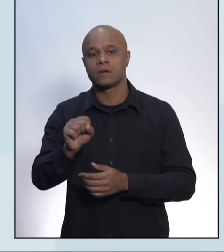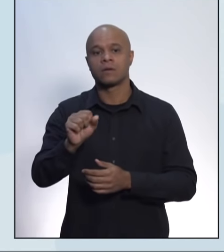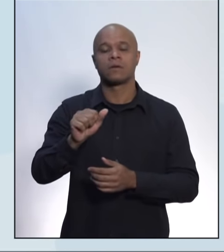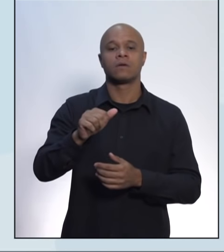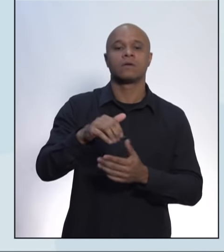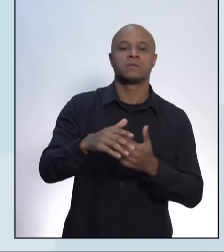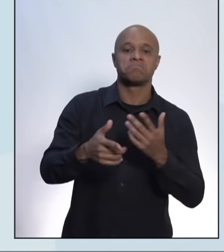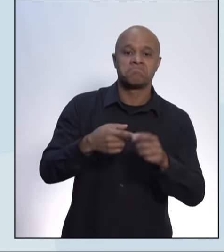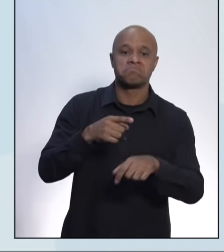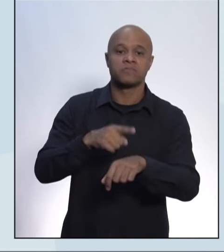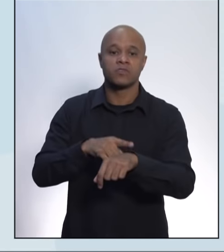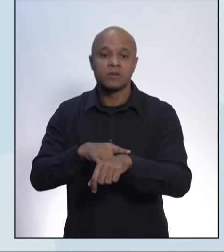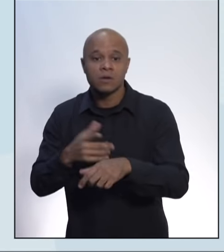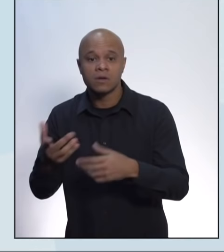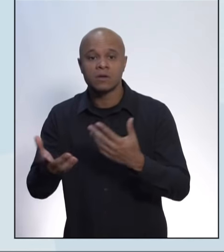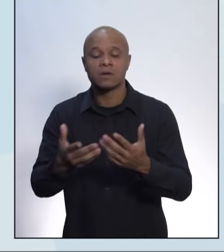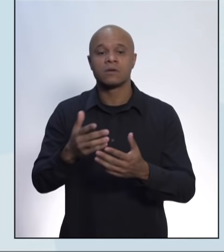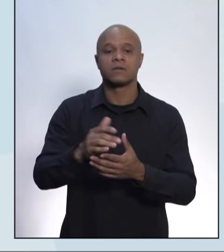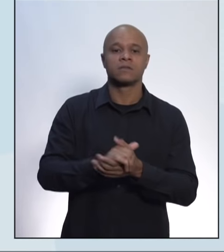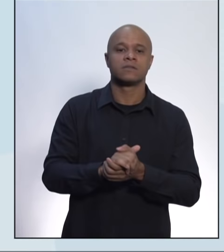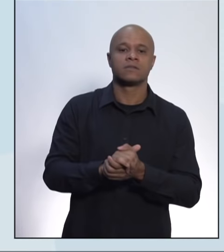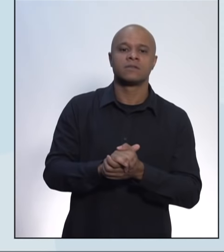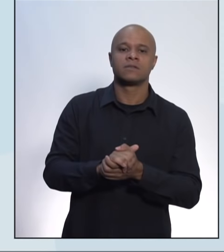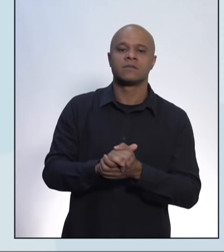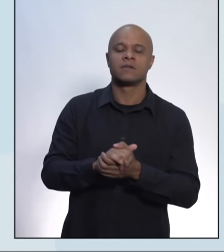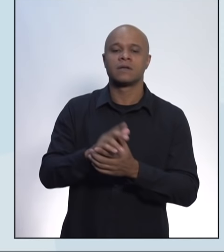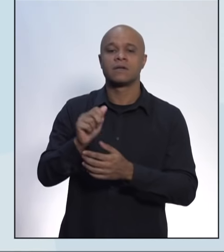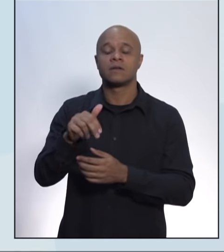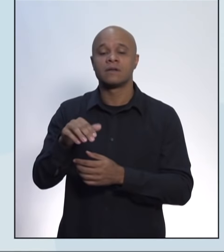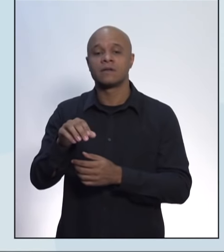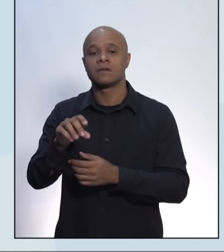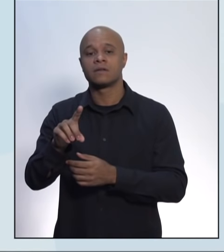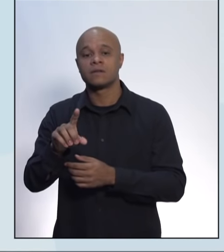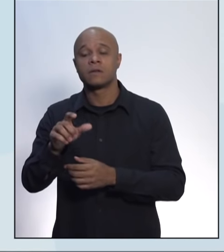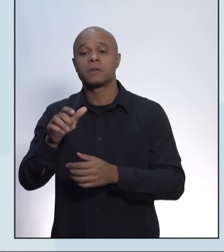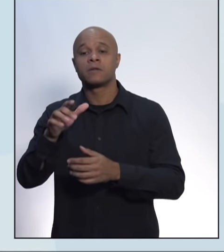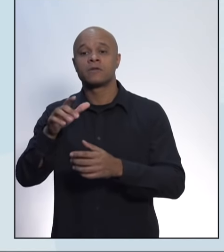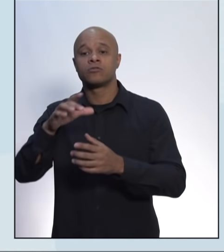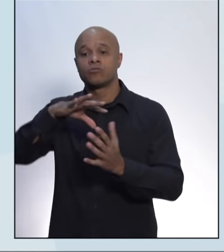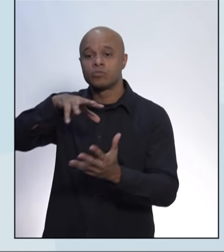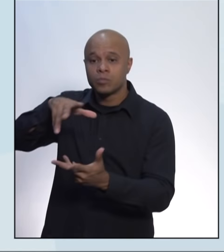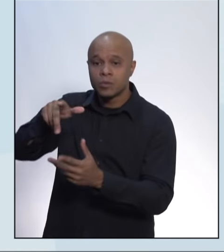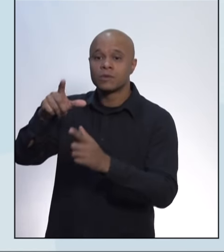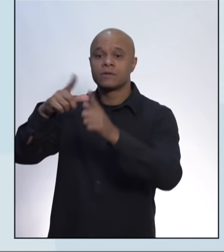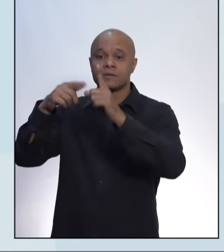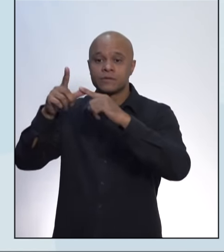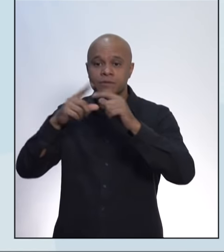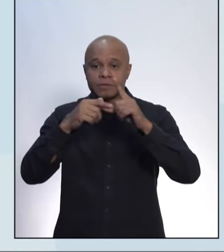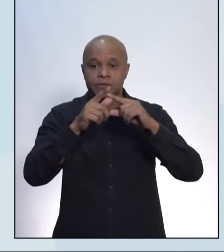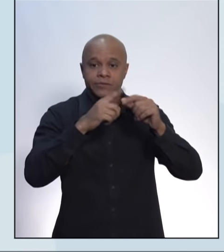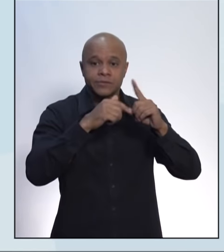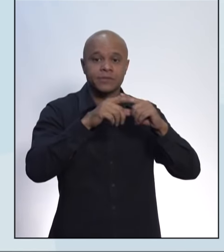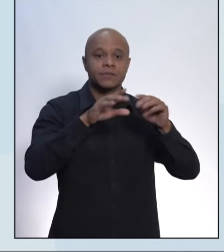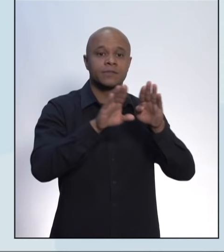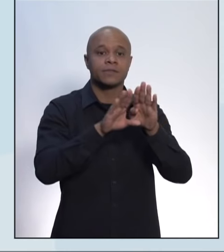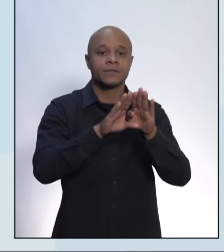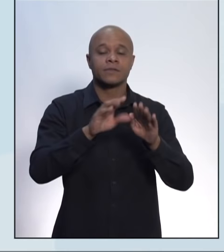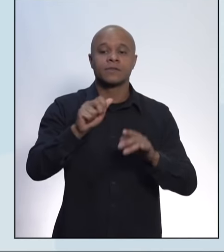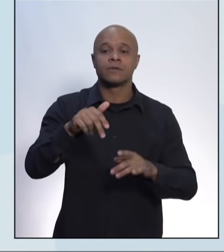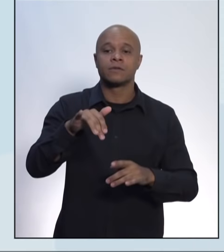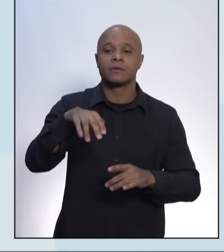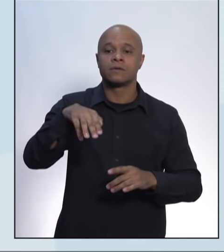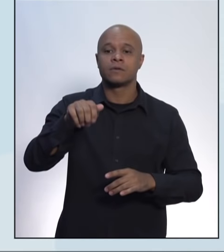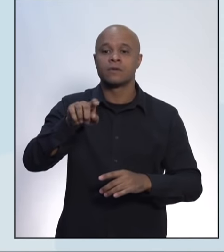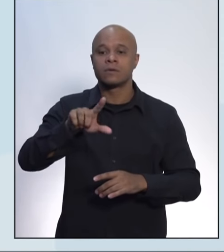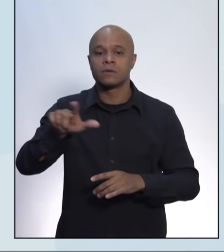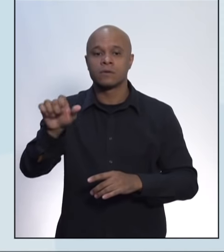tempo weather planetas e as estrelas e no stories animals